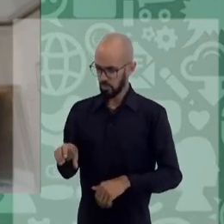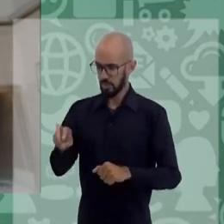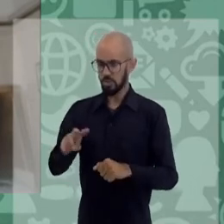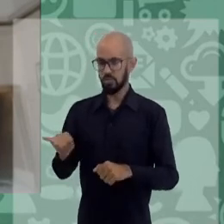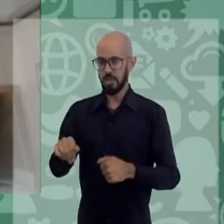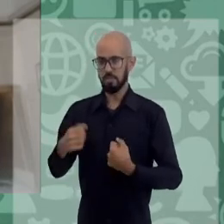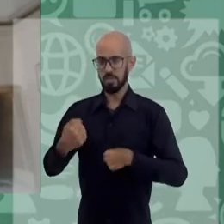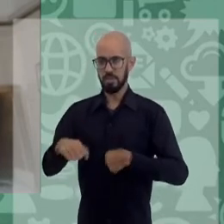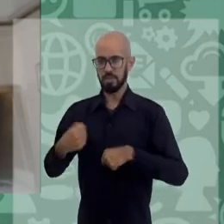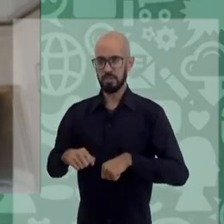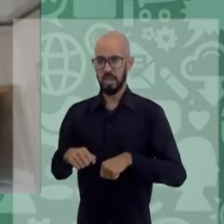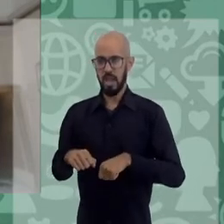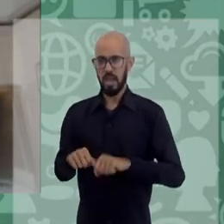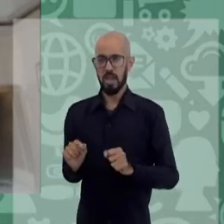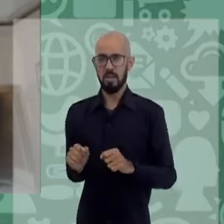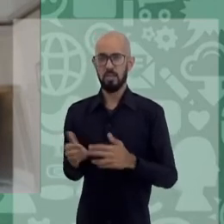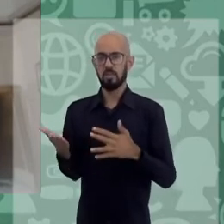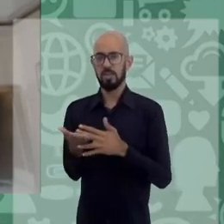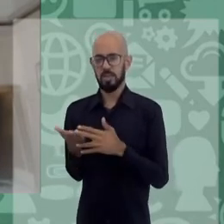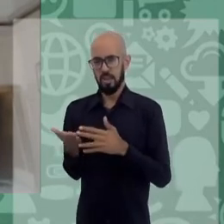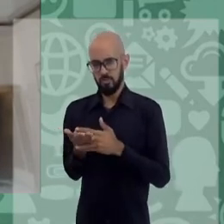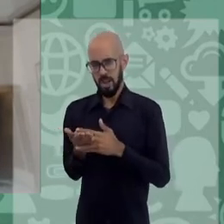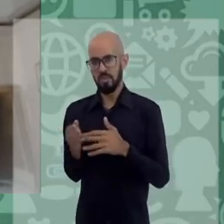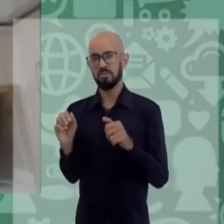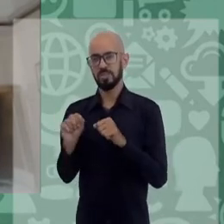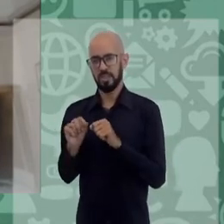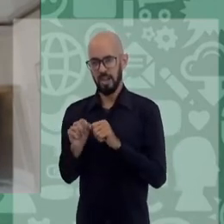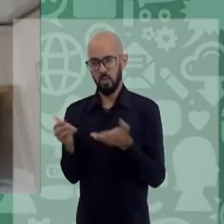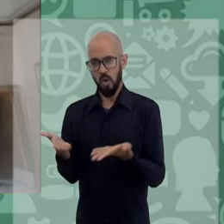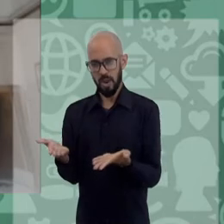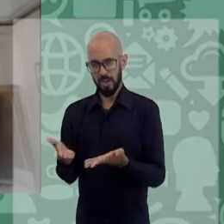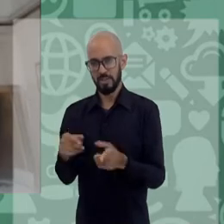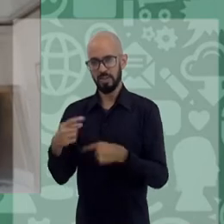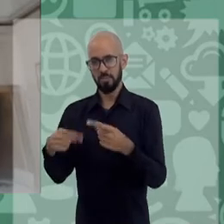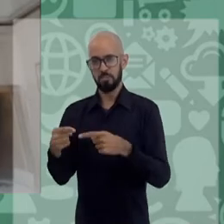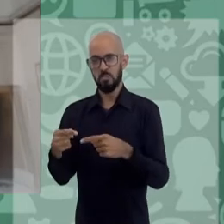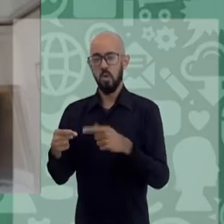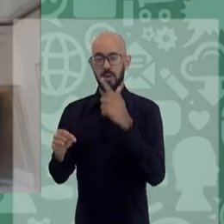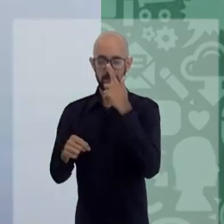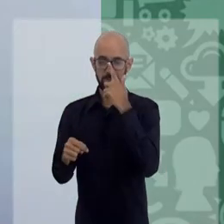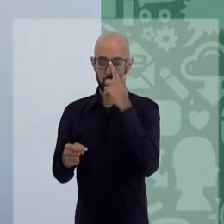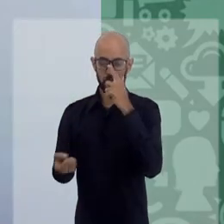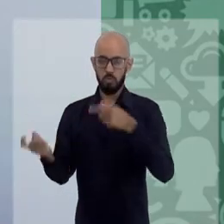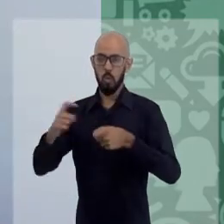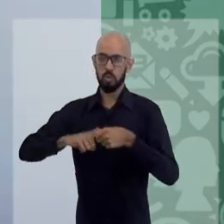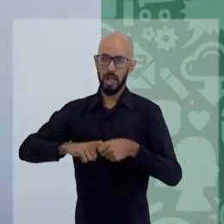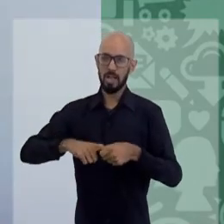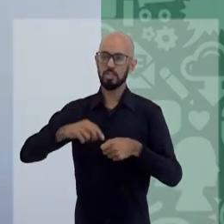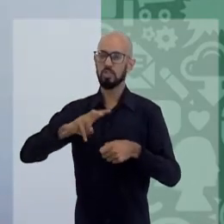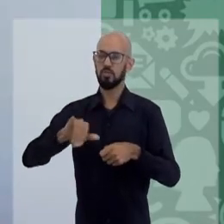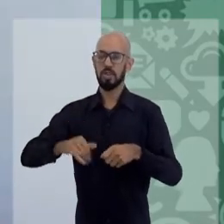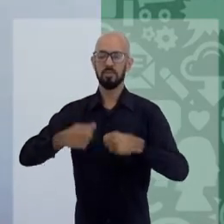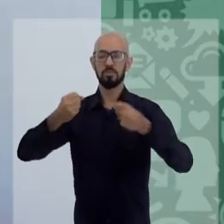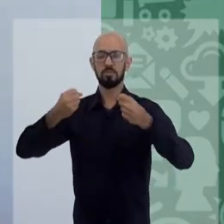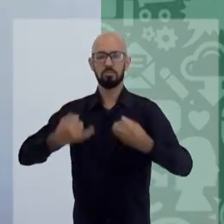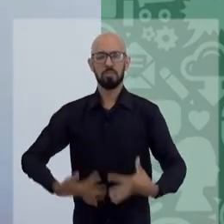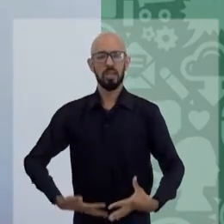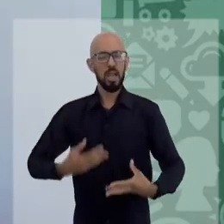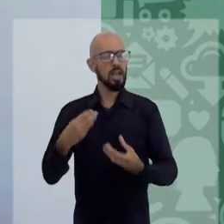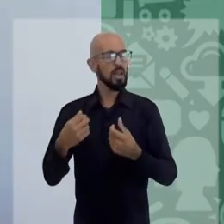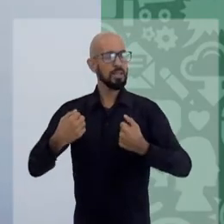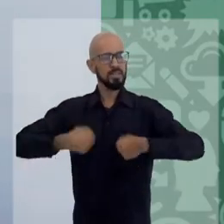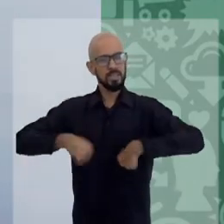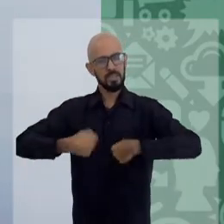gente vai precisar, Márcio e Geraldo, a gente vai precisar fazer um intervalo bem rapidinho e no próximo bloco a gente vai debater mais sobre